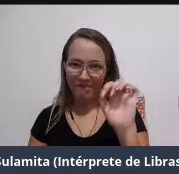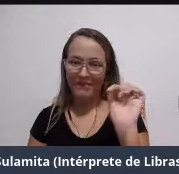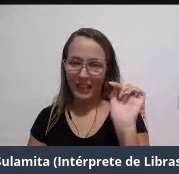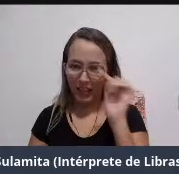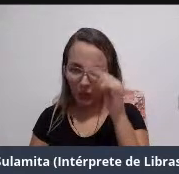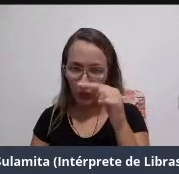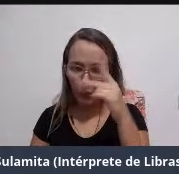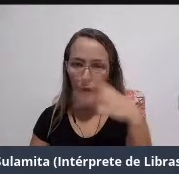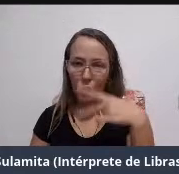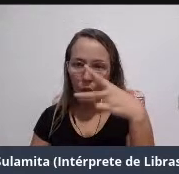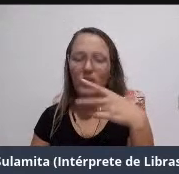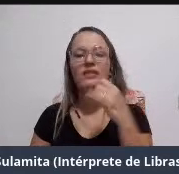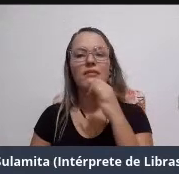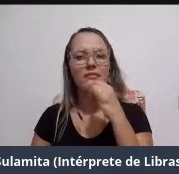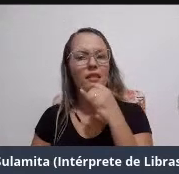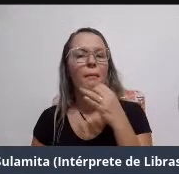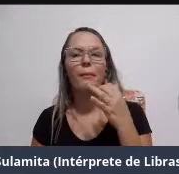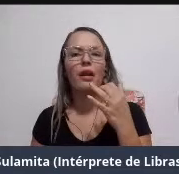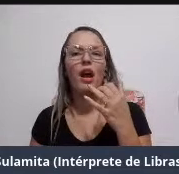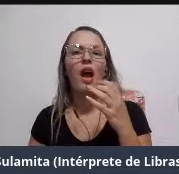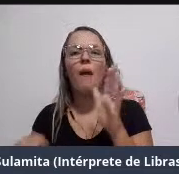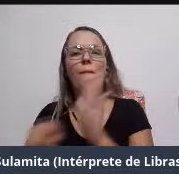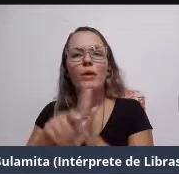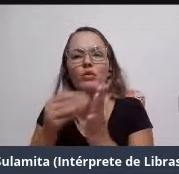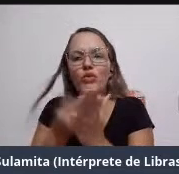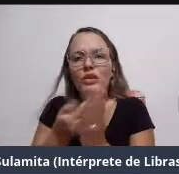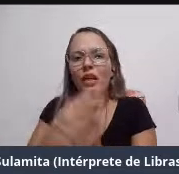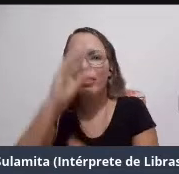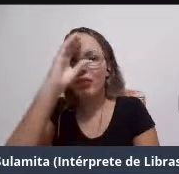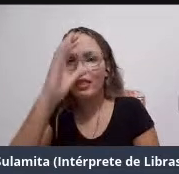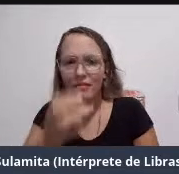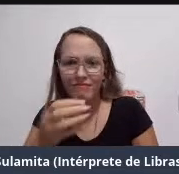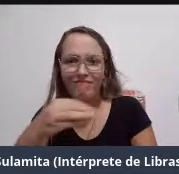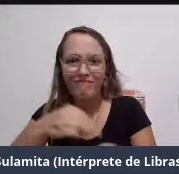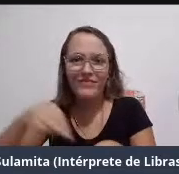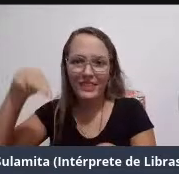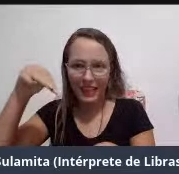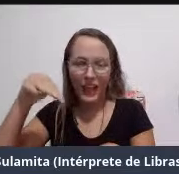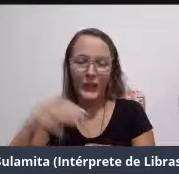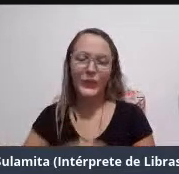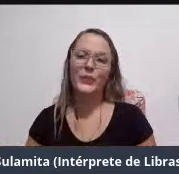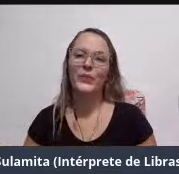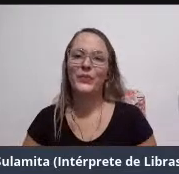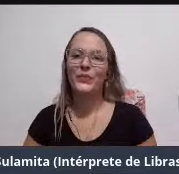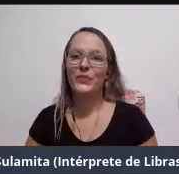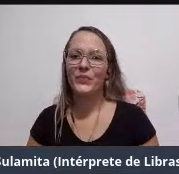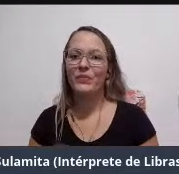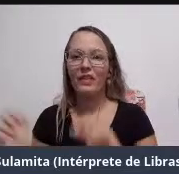Grosso, estudada numa dissertação de mestrado. Pode passar, por favor.